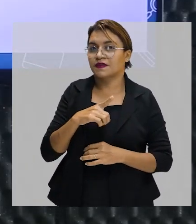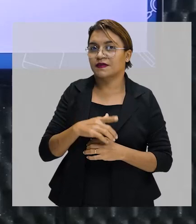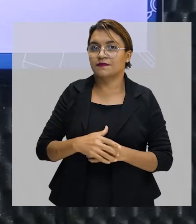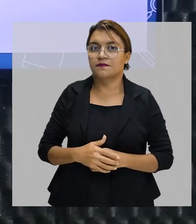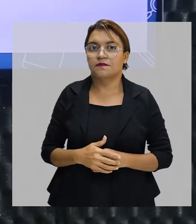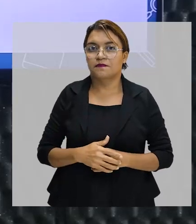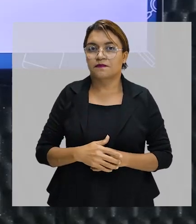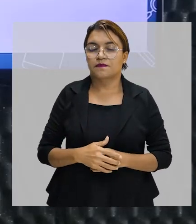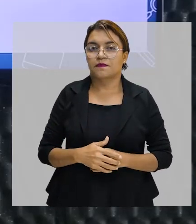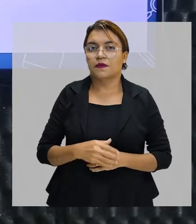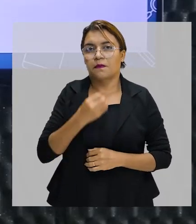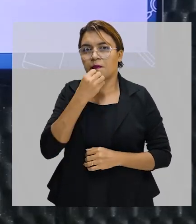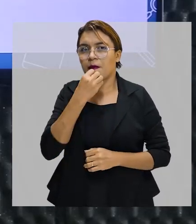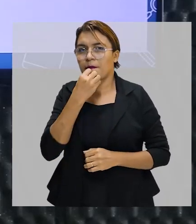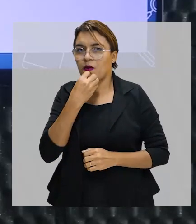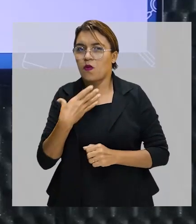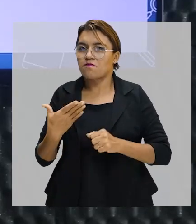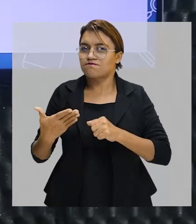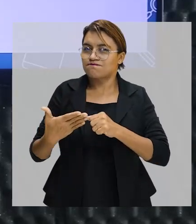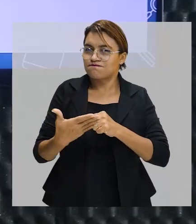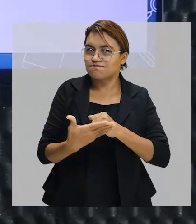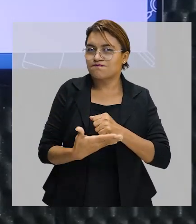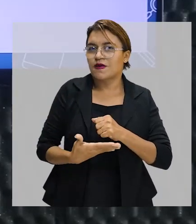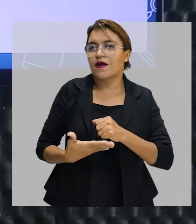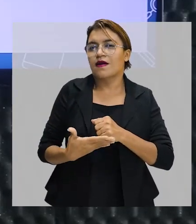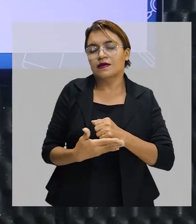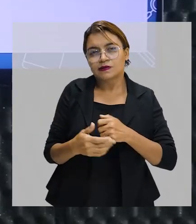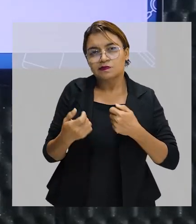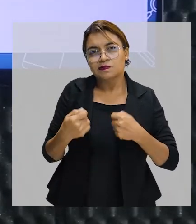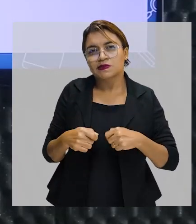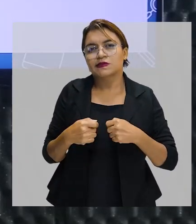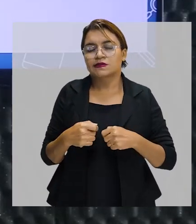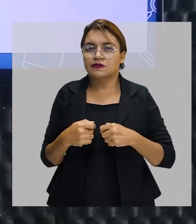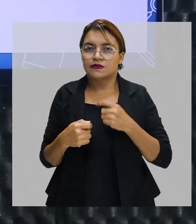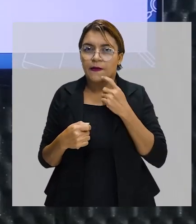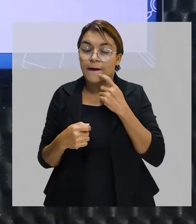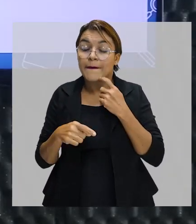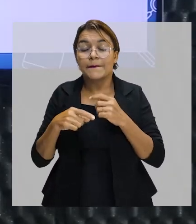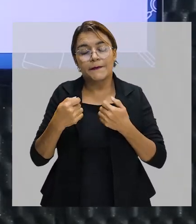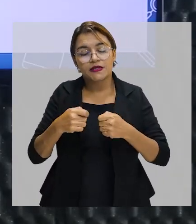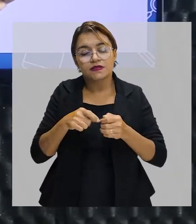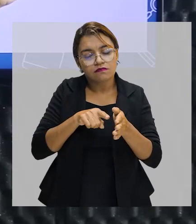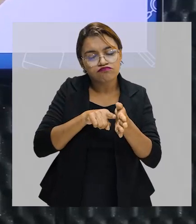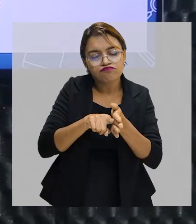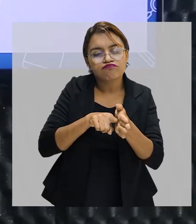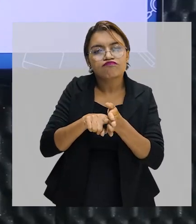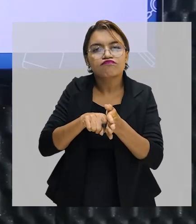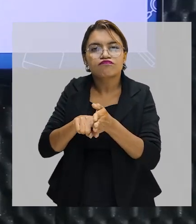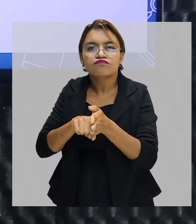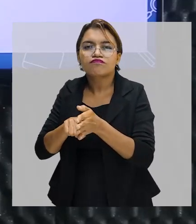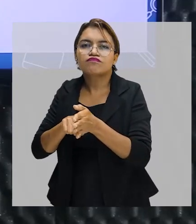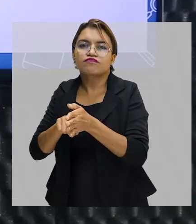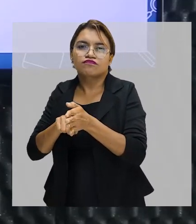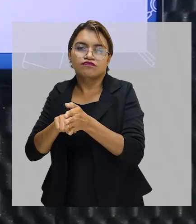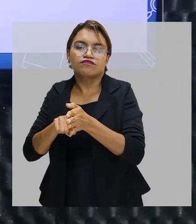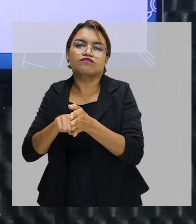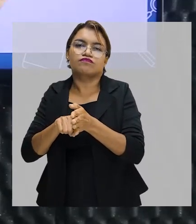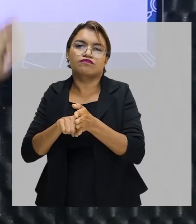boa fundamentação, né? Claro, já falei. Você precisa fazer levantamentos, pesquisar